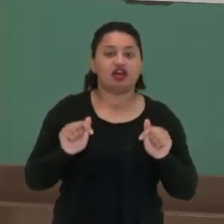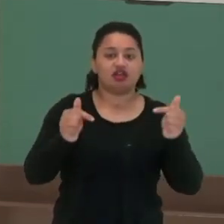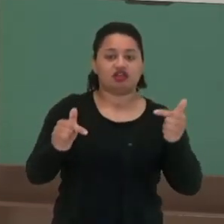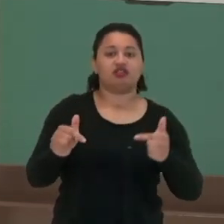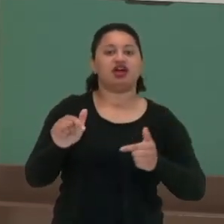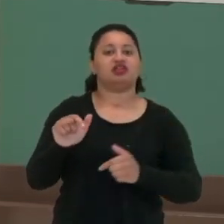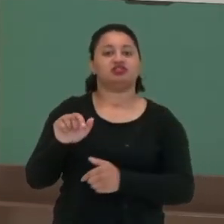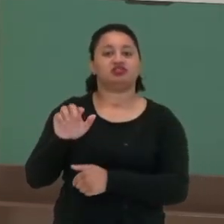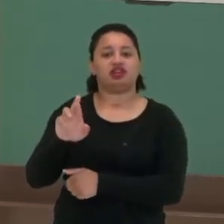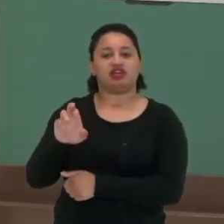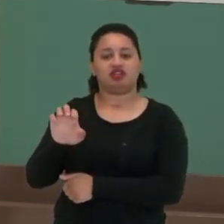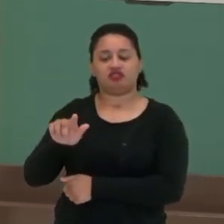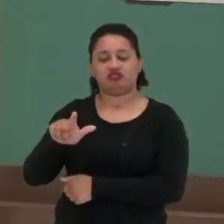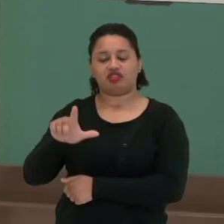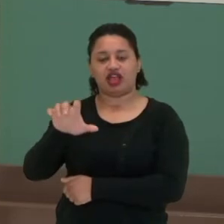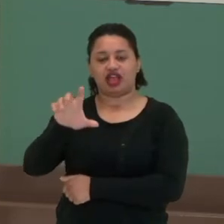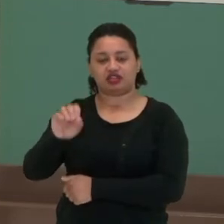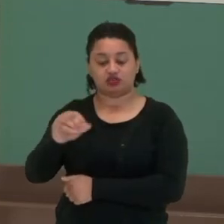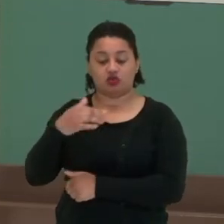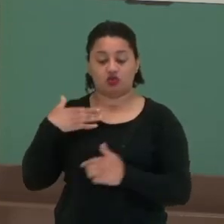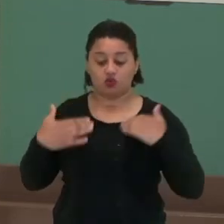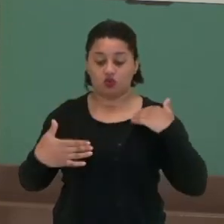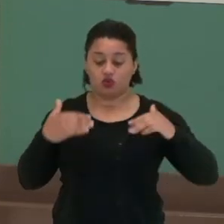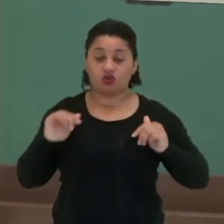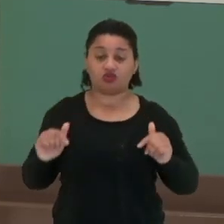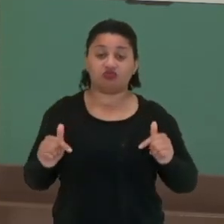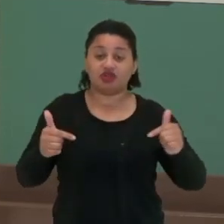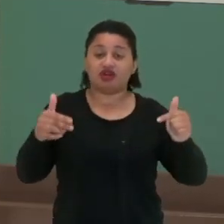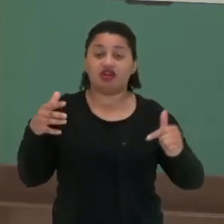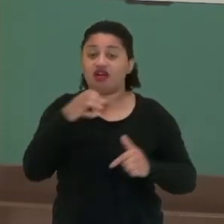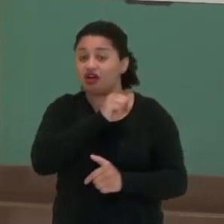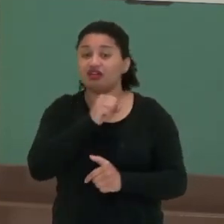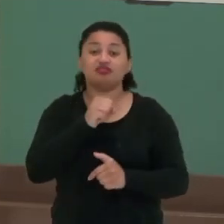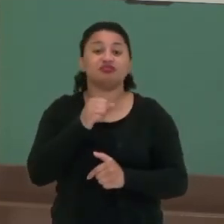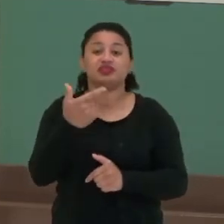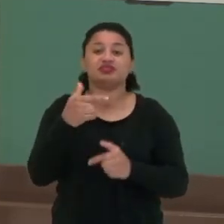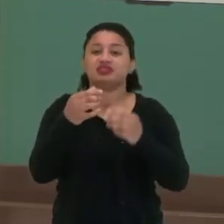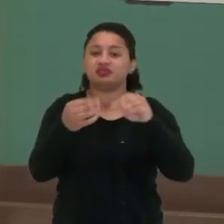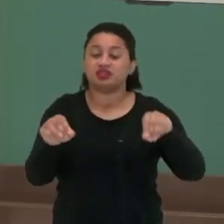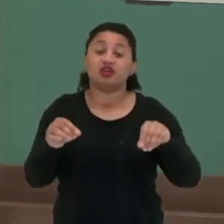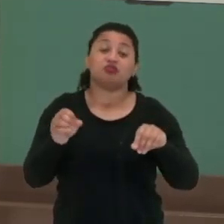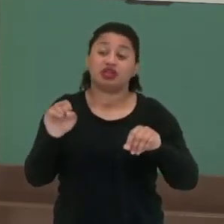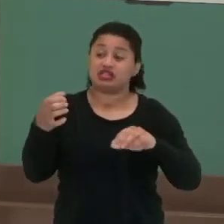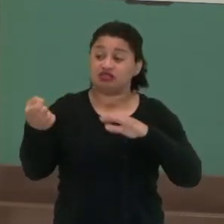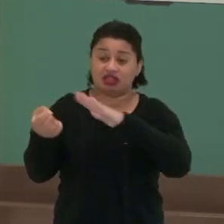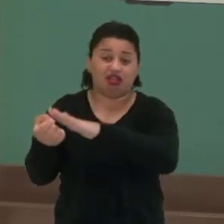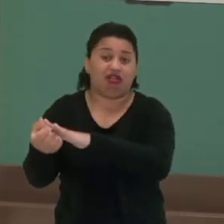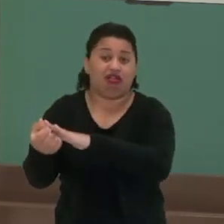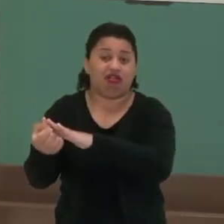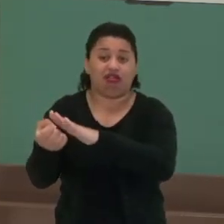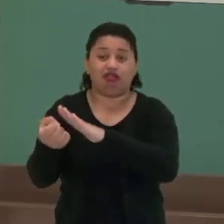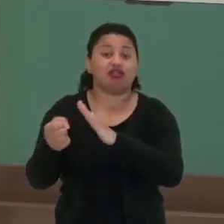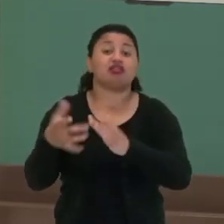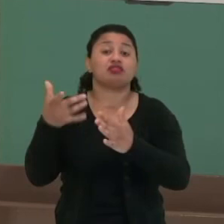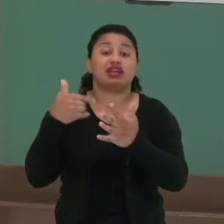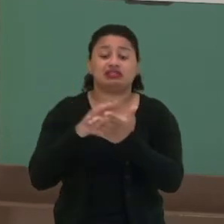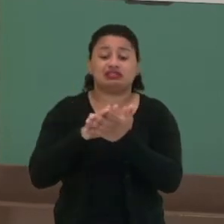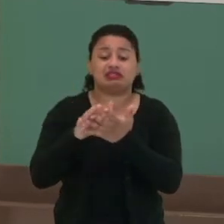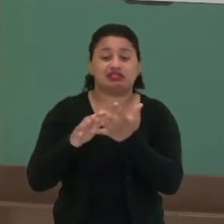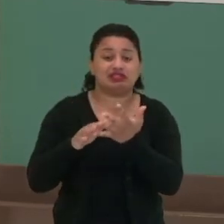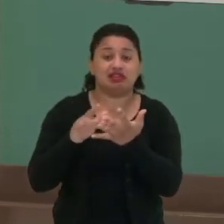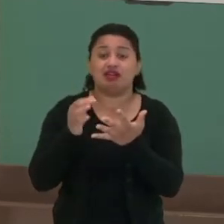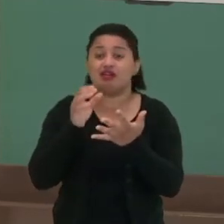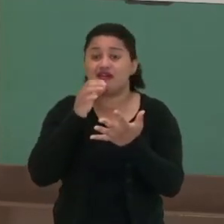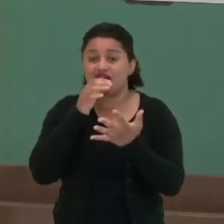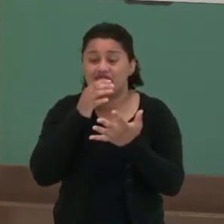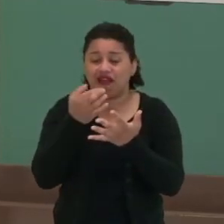resposta do seu corpo para você não ser prejudicado. Qual é o prejuízo? Queimar a sua pele. Isso acontece